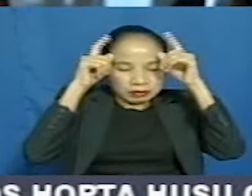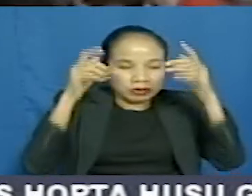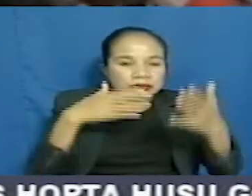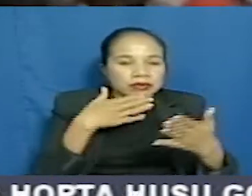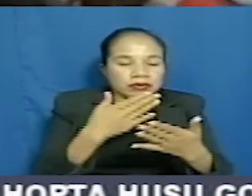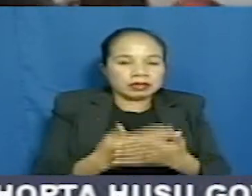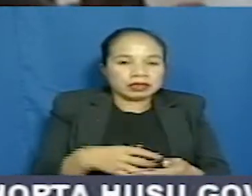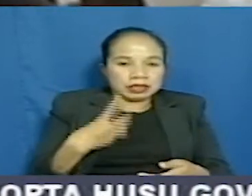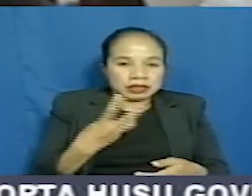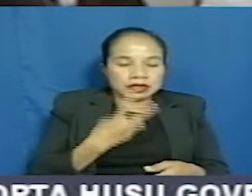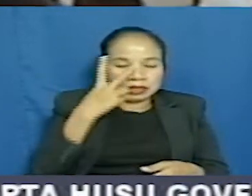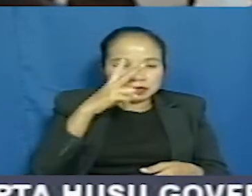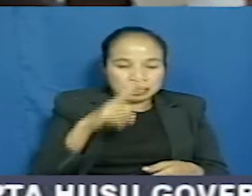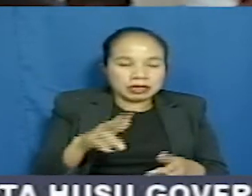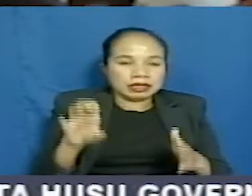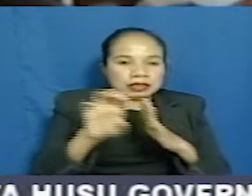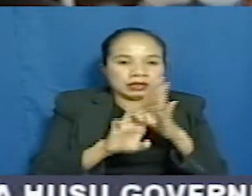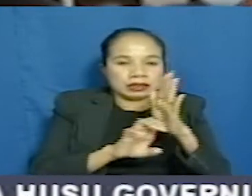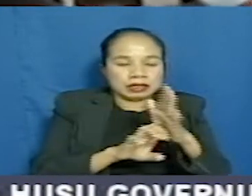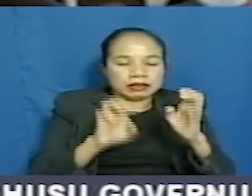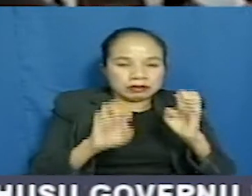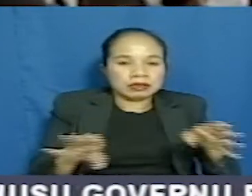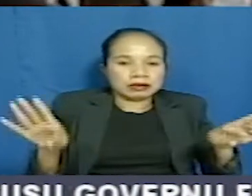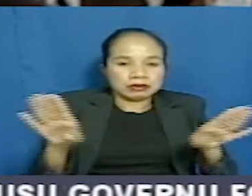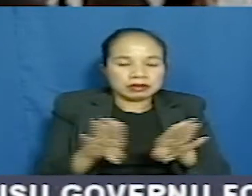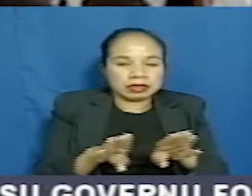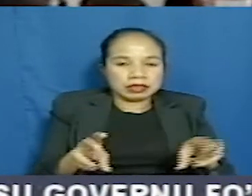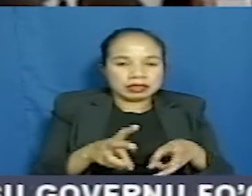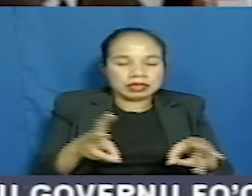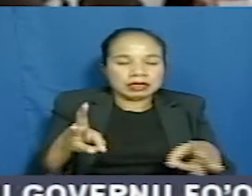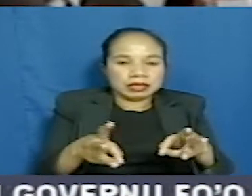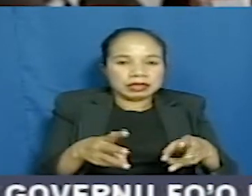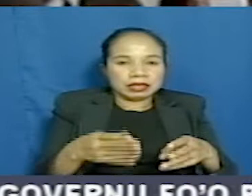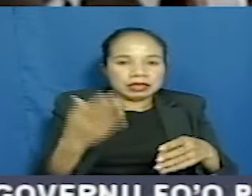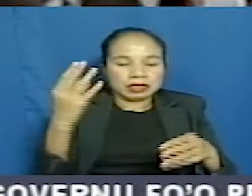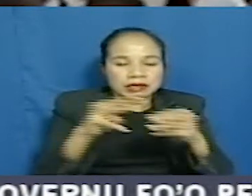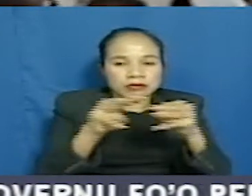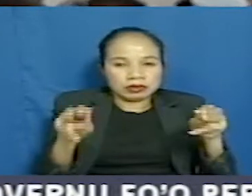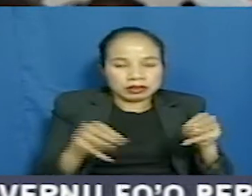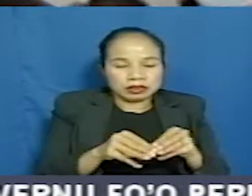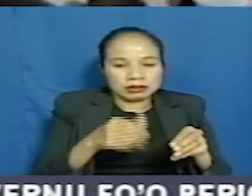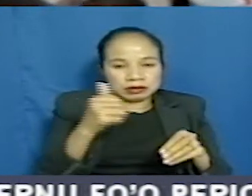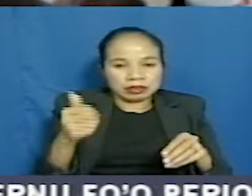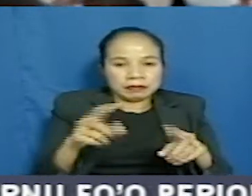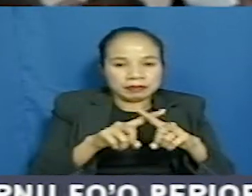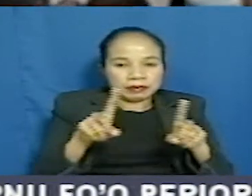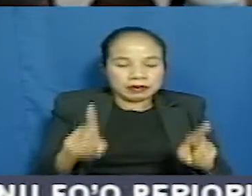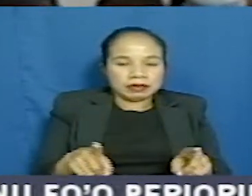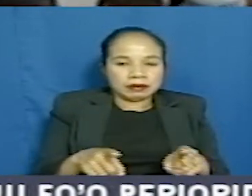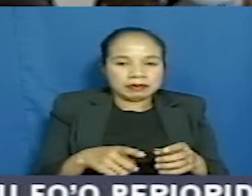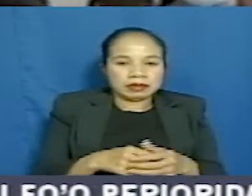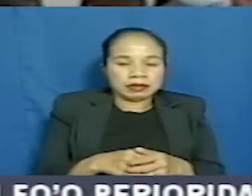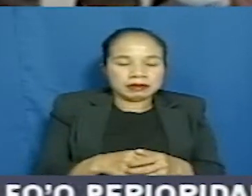qualidade. Itahare, a extensão do estado de emergência ao cerca sanitária, né? E o município Balu, mas o volume é